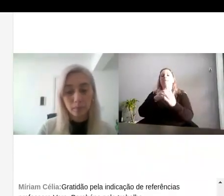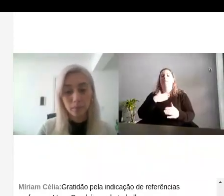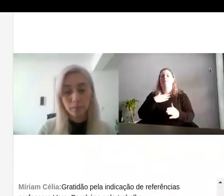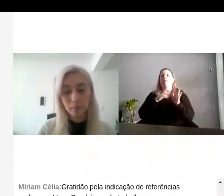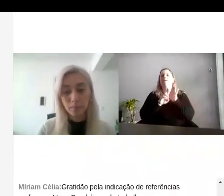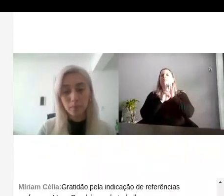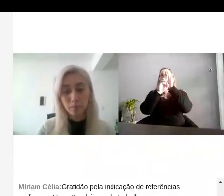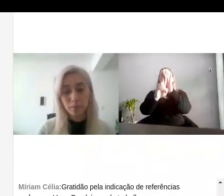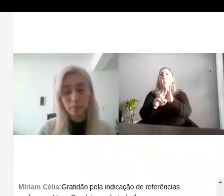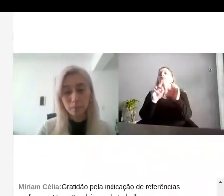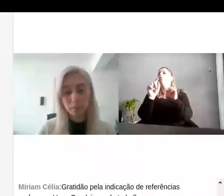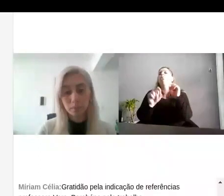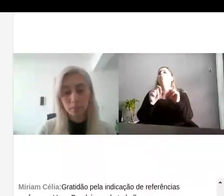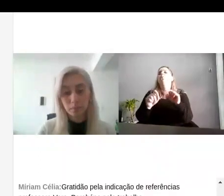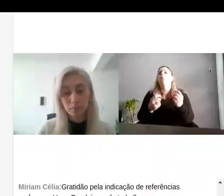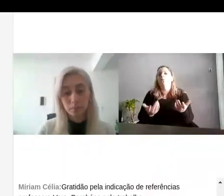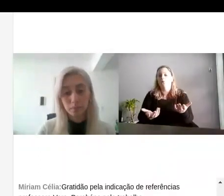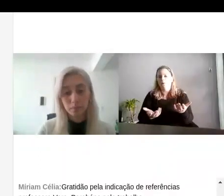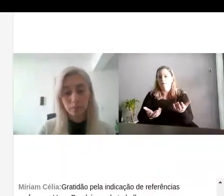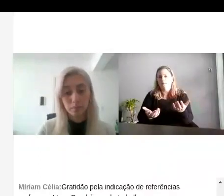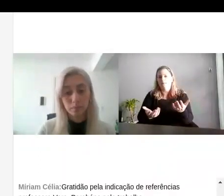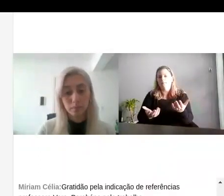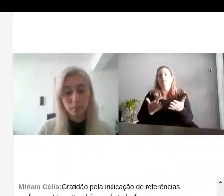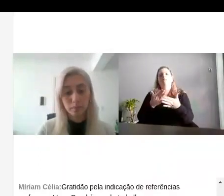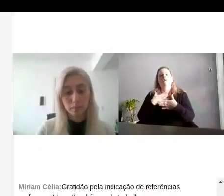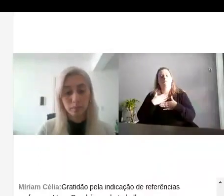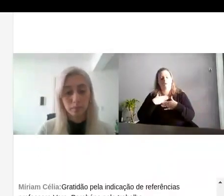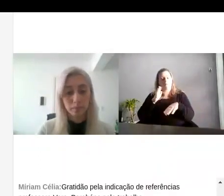foi o mais difícil, foi esse